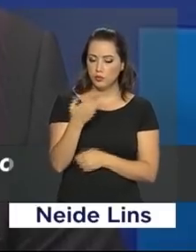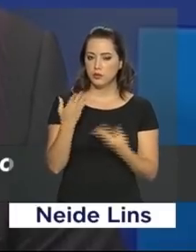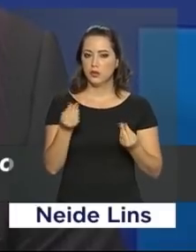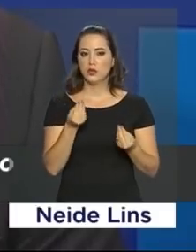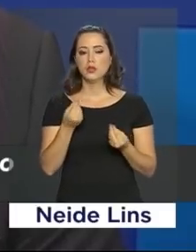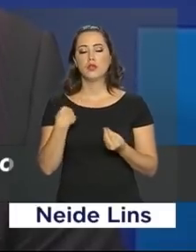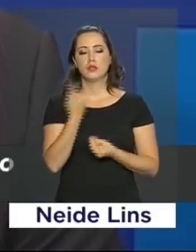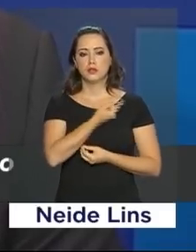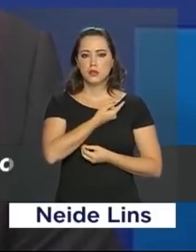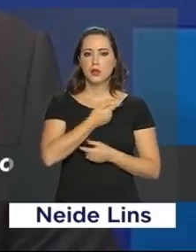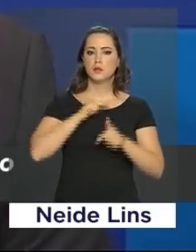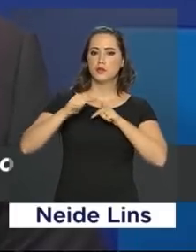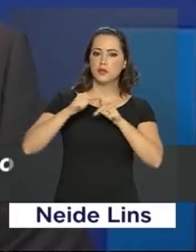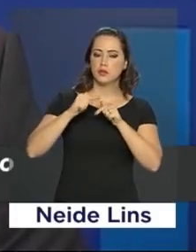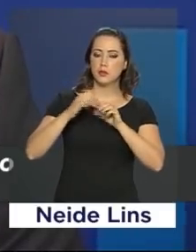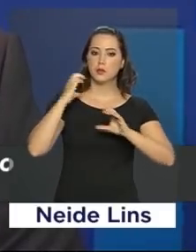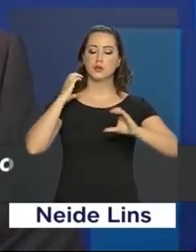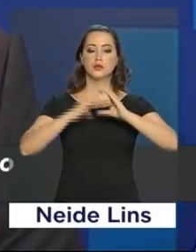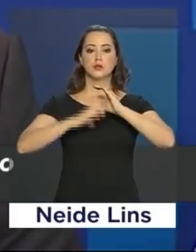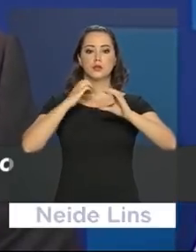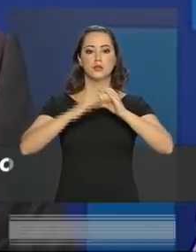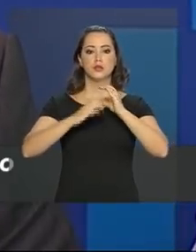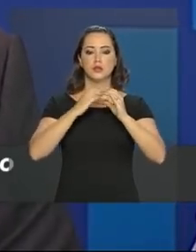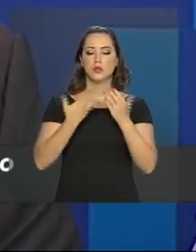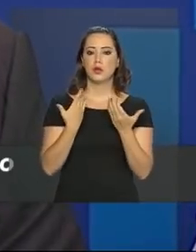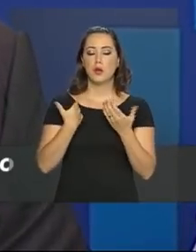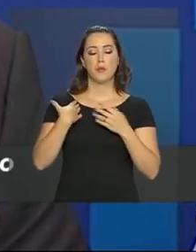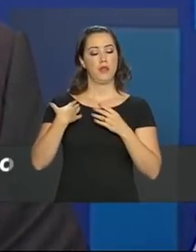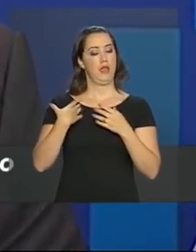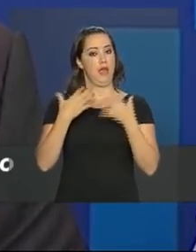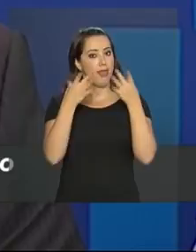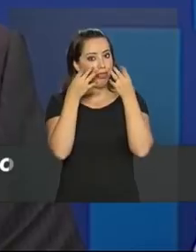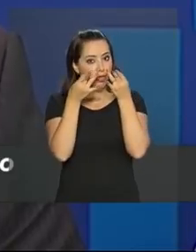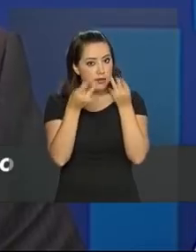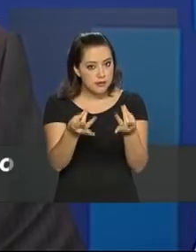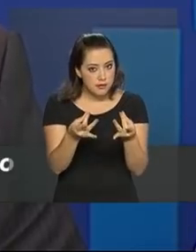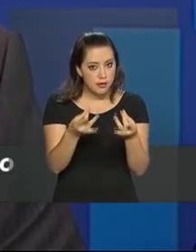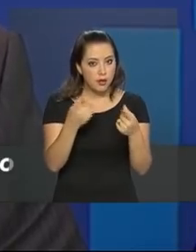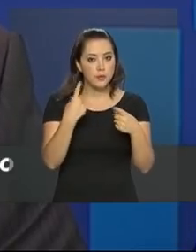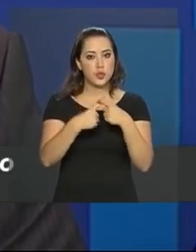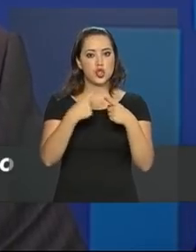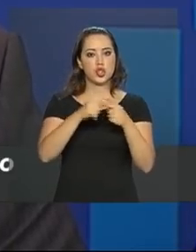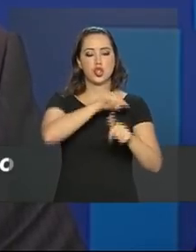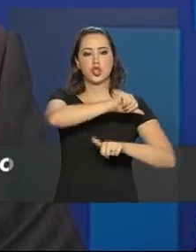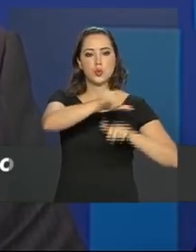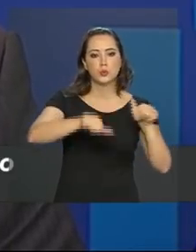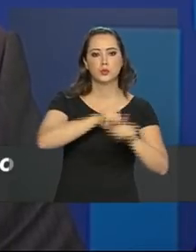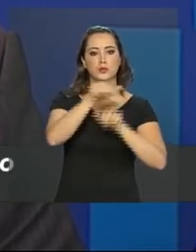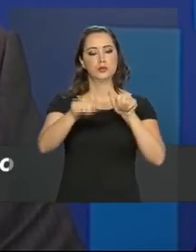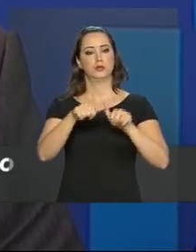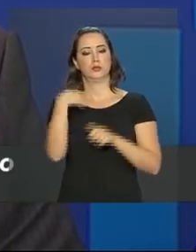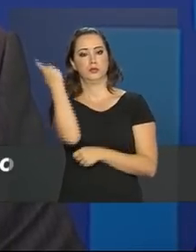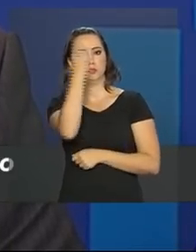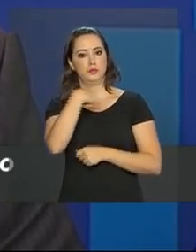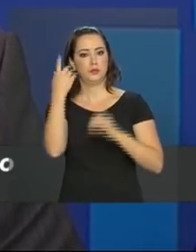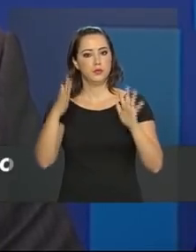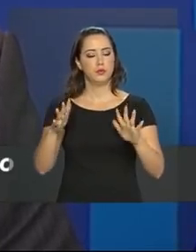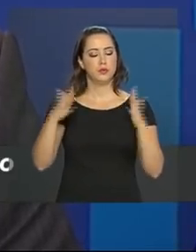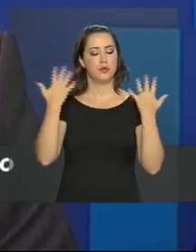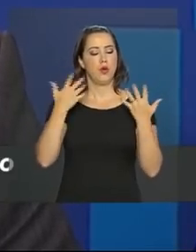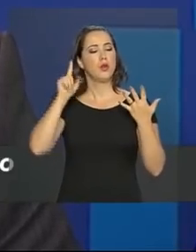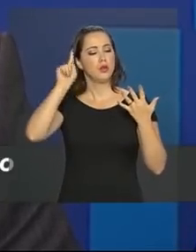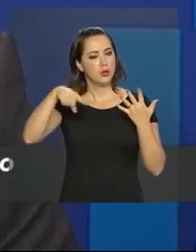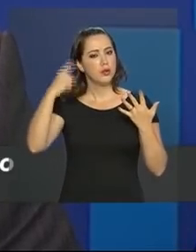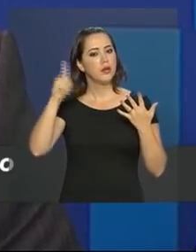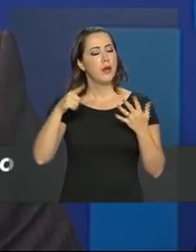comunicação é e pedimos uma atenção especial em relação ao horário de verão acho que isso é uma preocupação muito